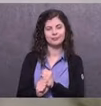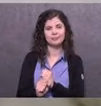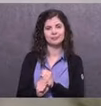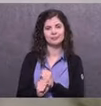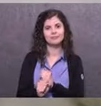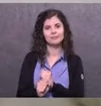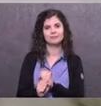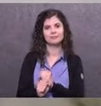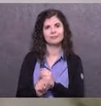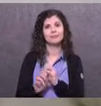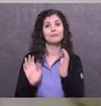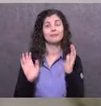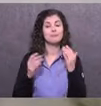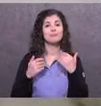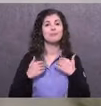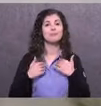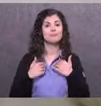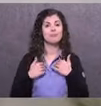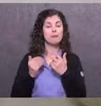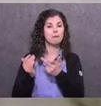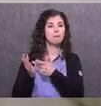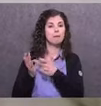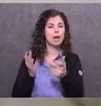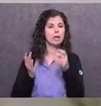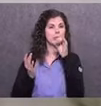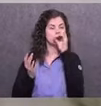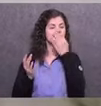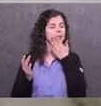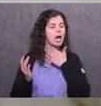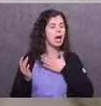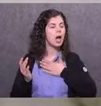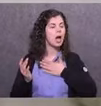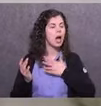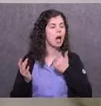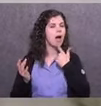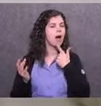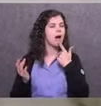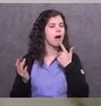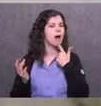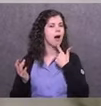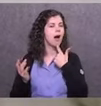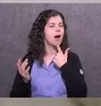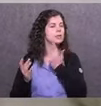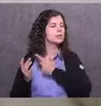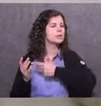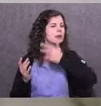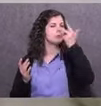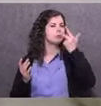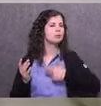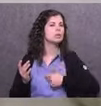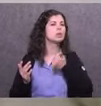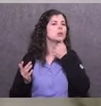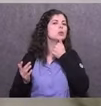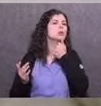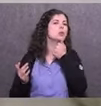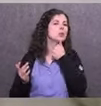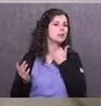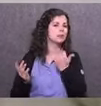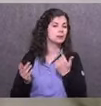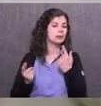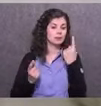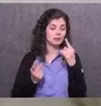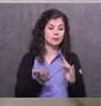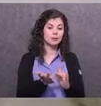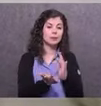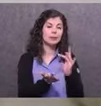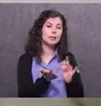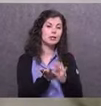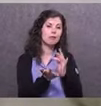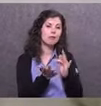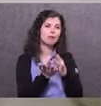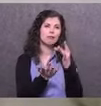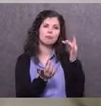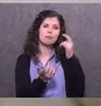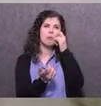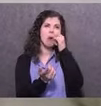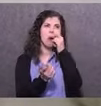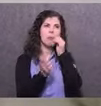Compreendi todo o alcance desta frase através de um livro de um teólogo brasileiro.